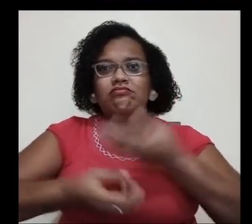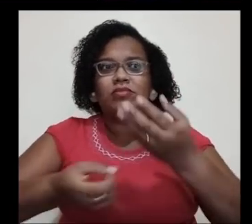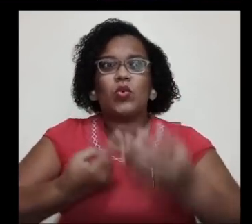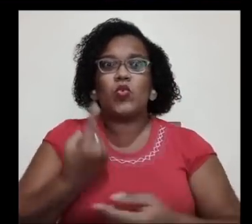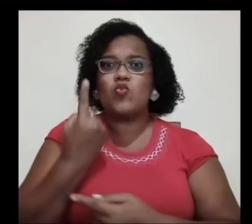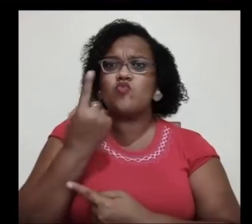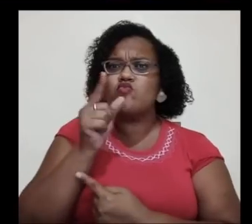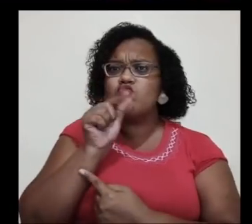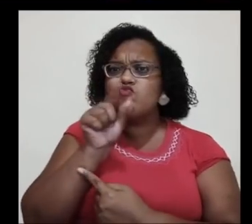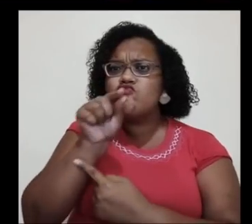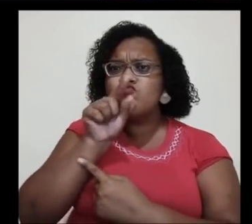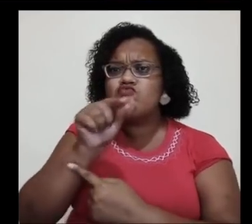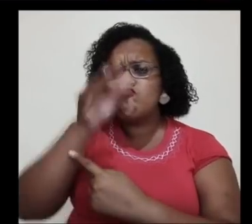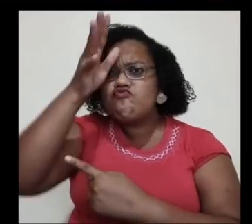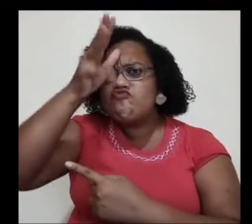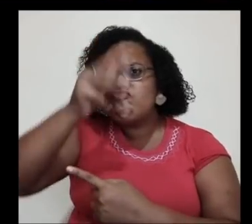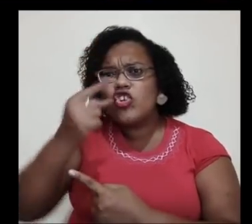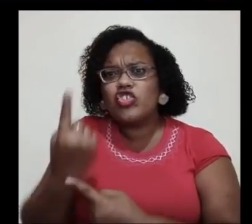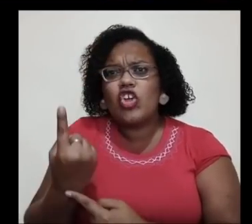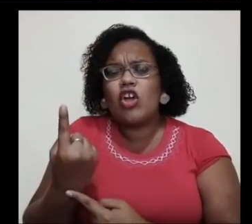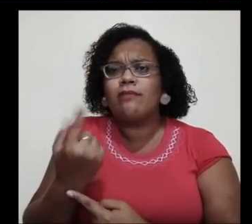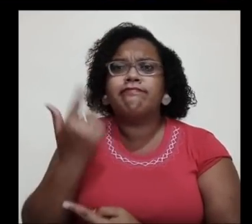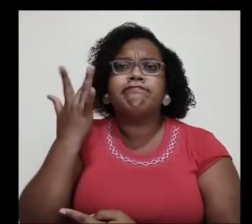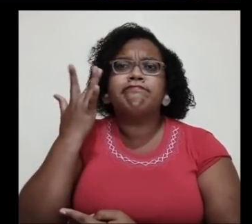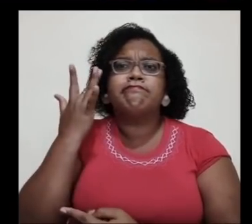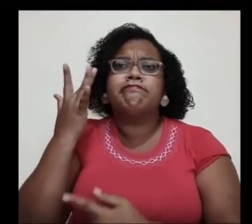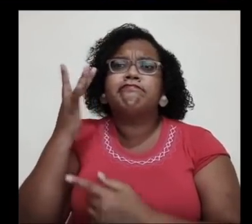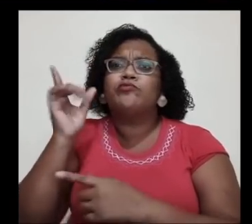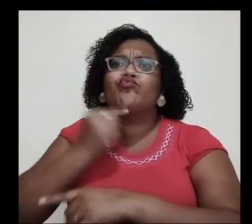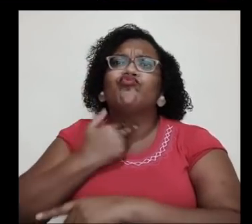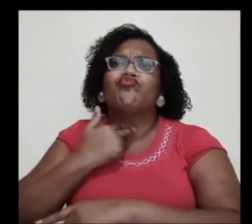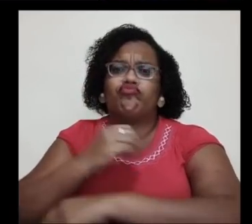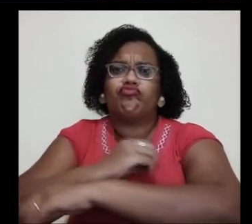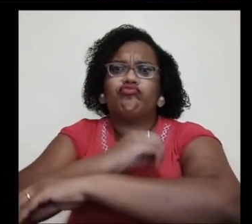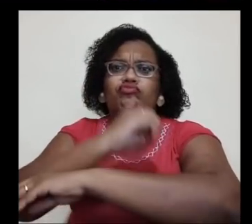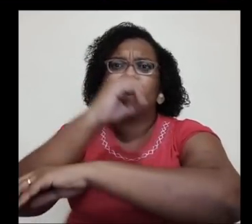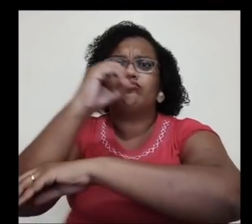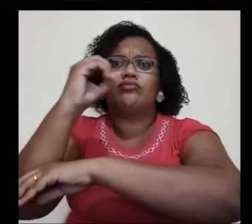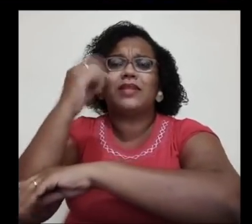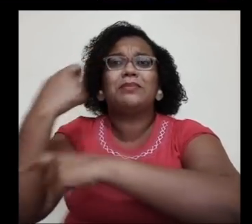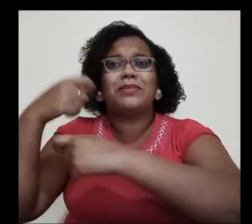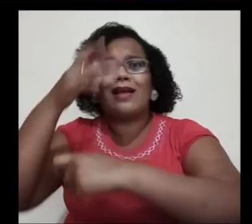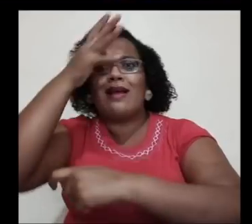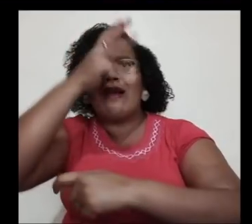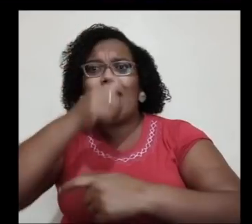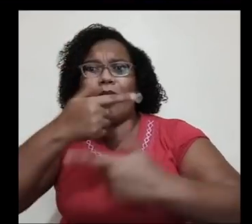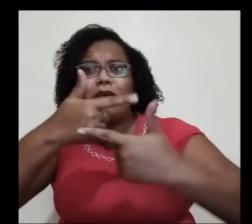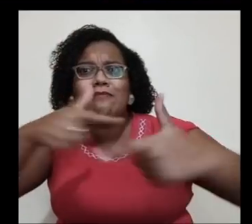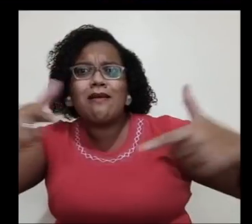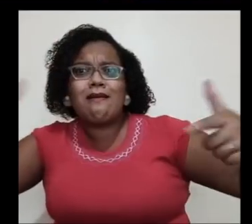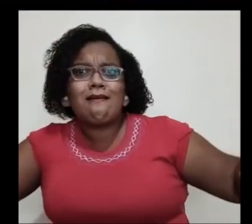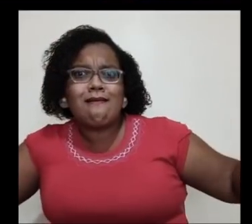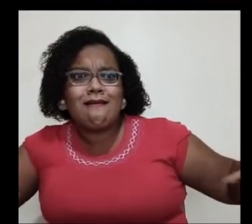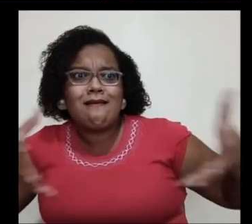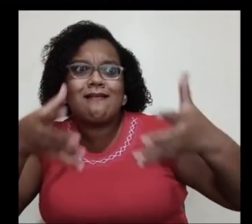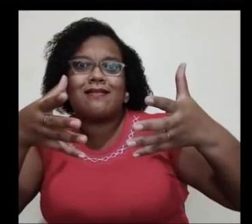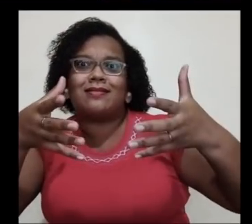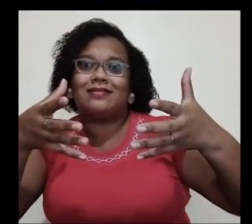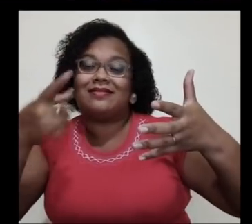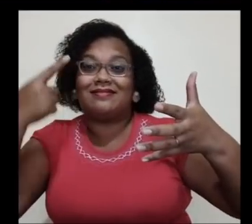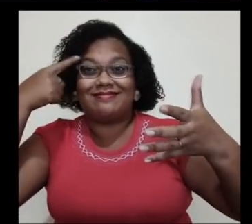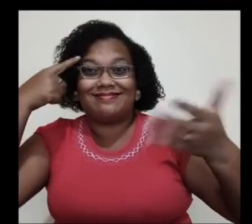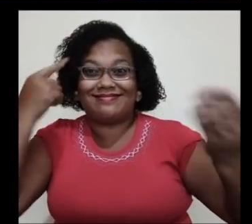sozinho não tece uma manhã, vai precisar sempre de outros galos, e que uma nova possibilidade, um novo país